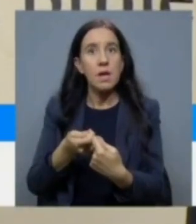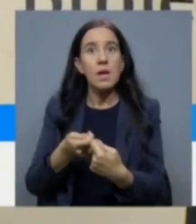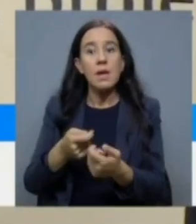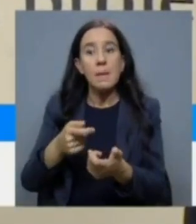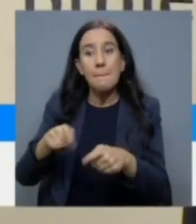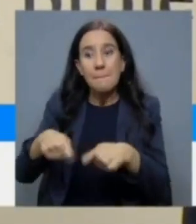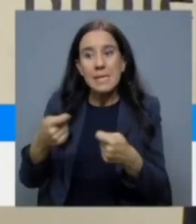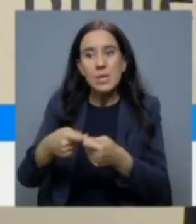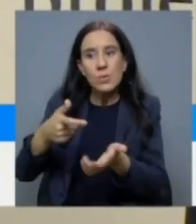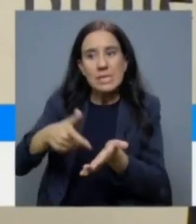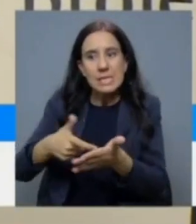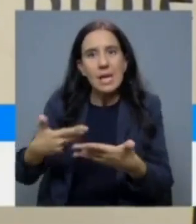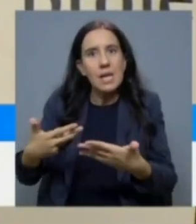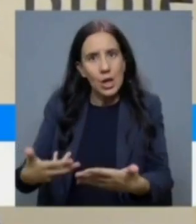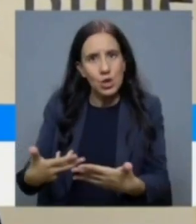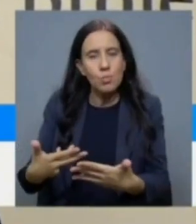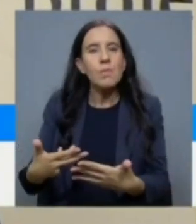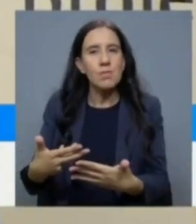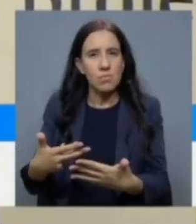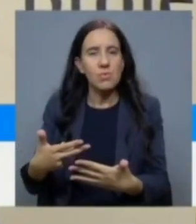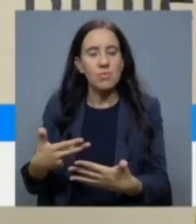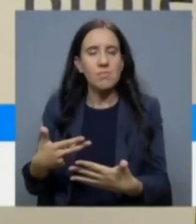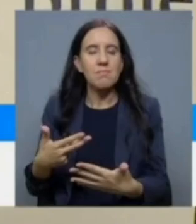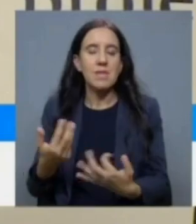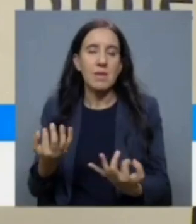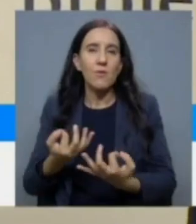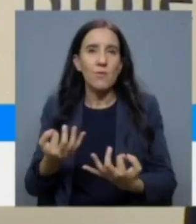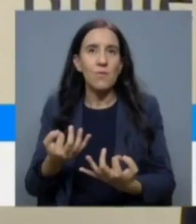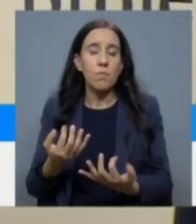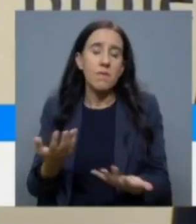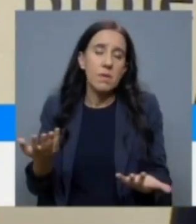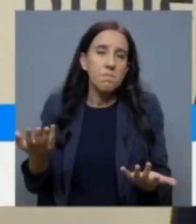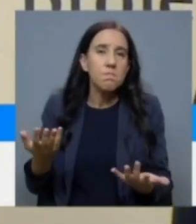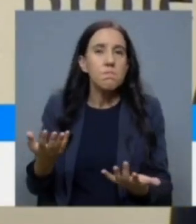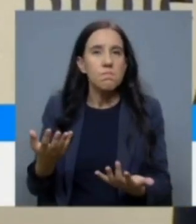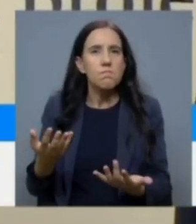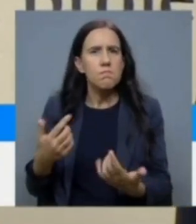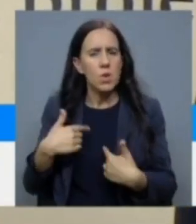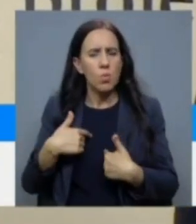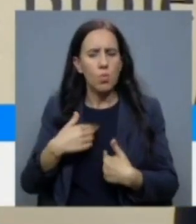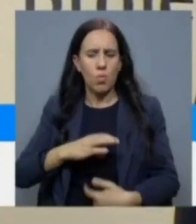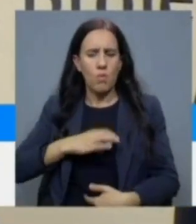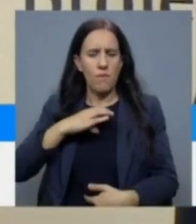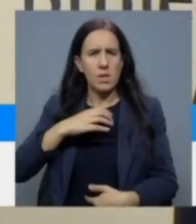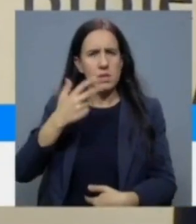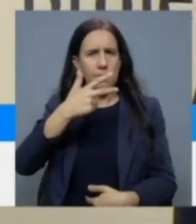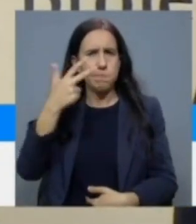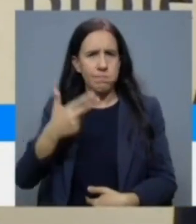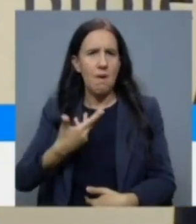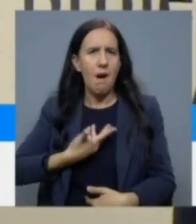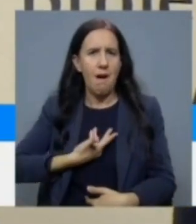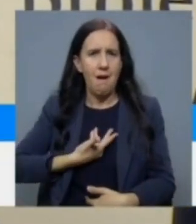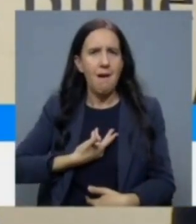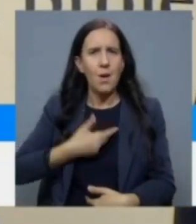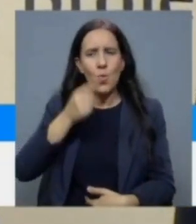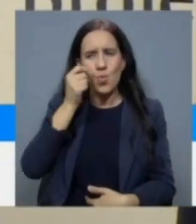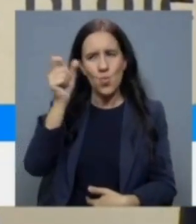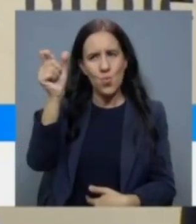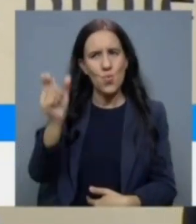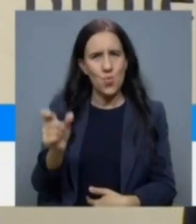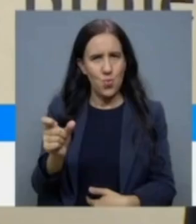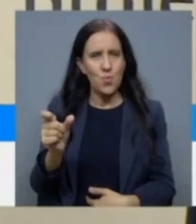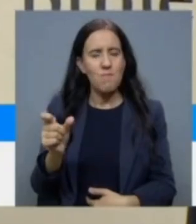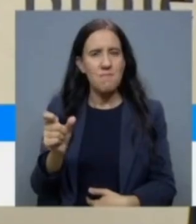do partido neste momento e que, enfim, tenho a profunda confiança que ele vai